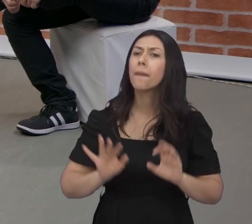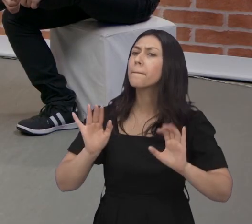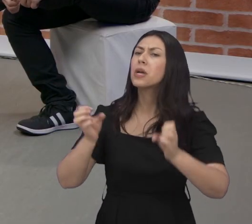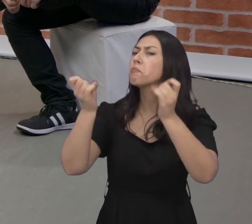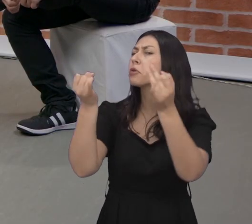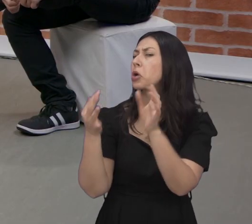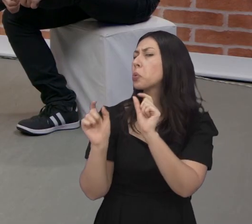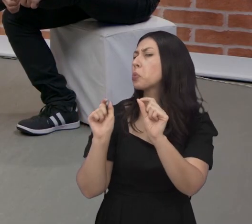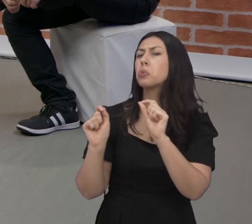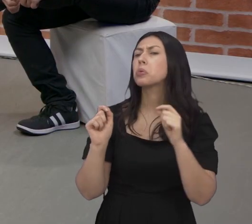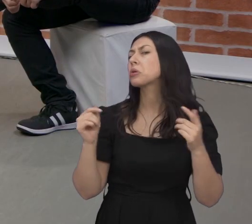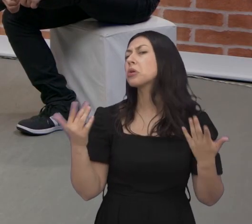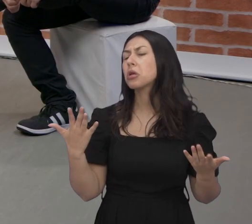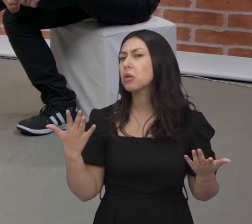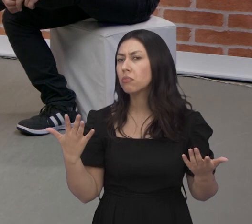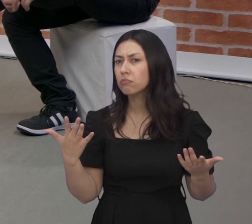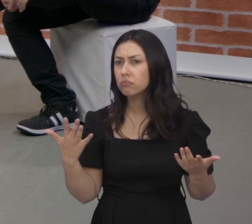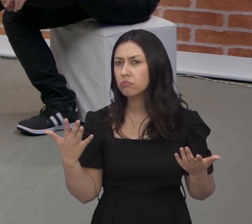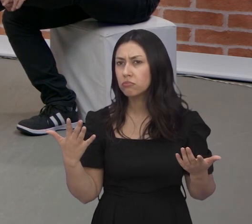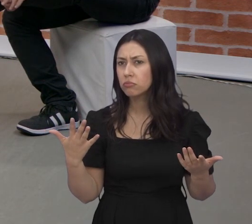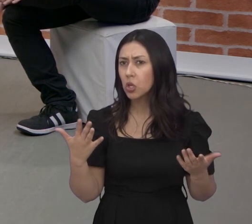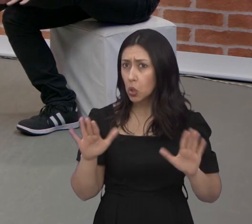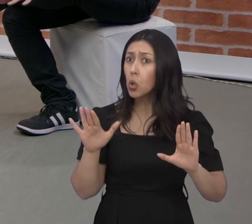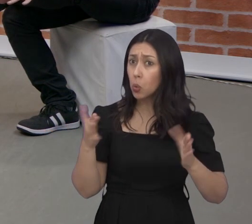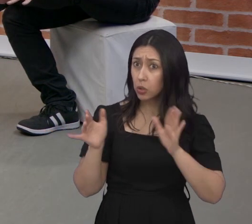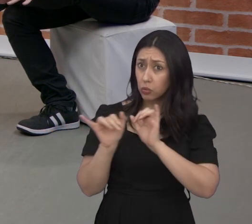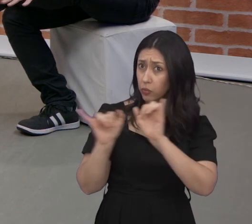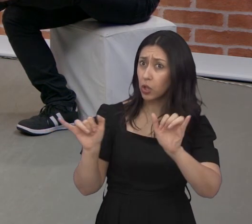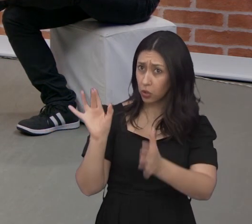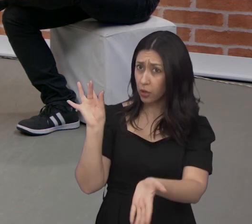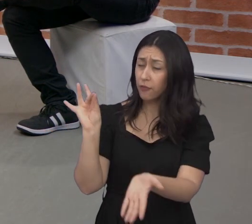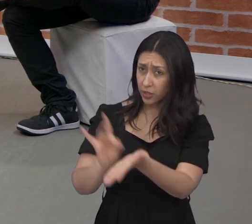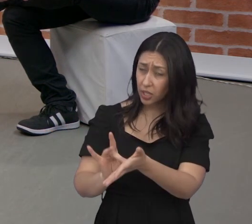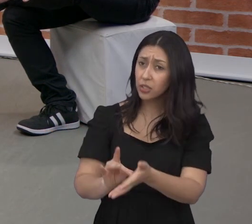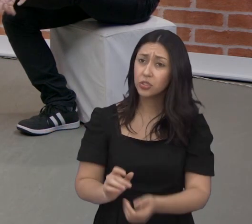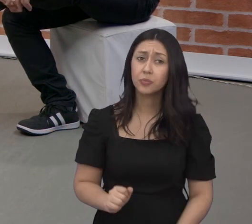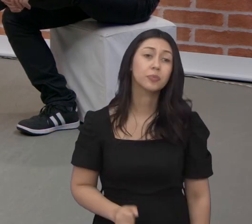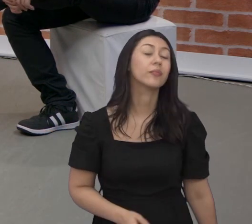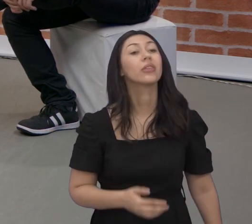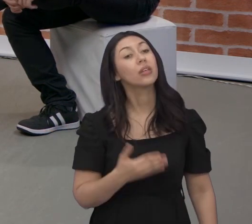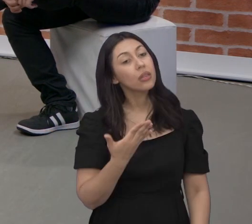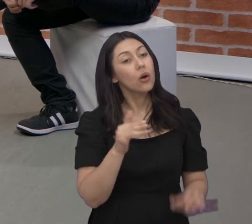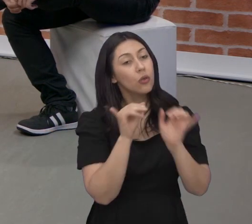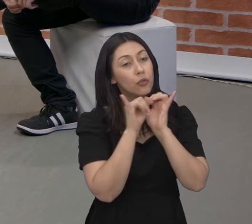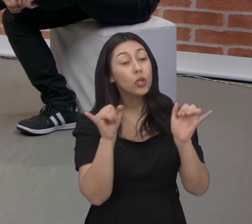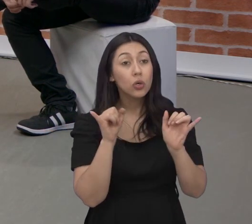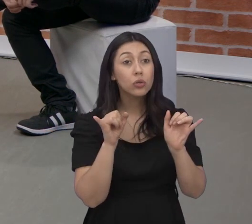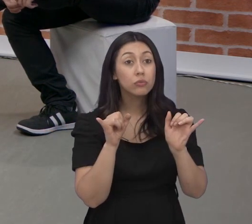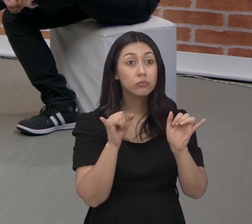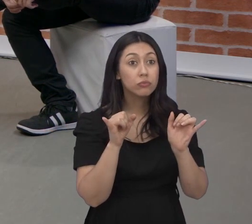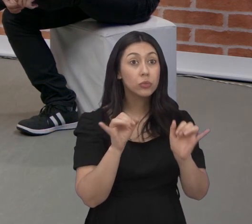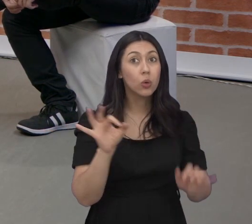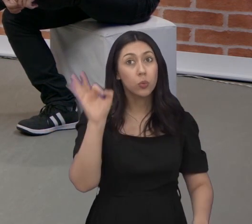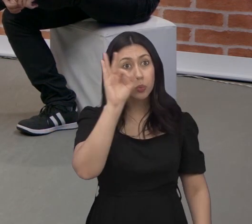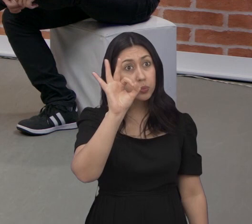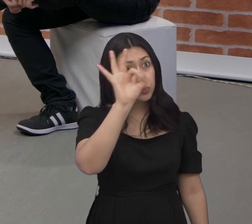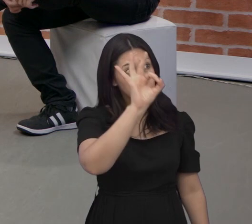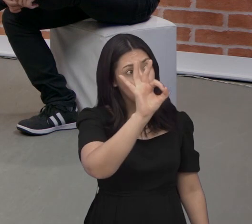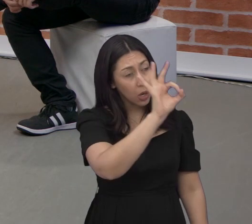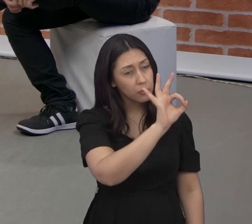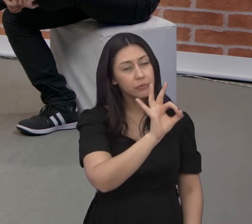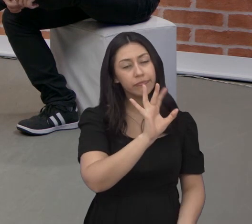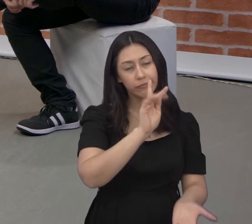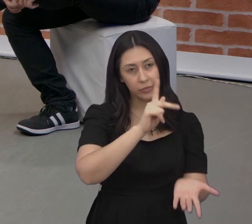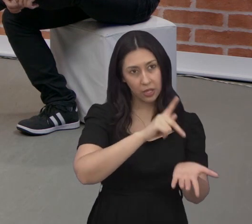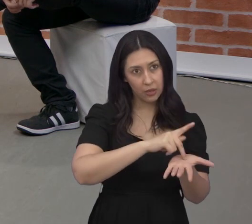foi dito a respeito disso quando eles deram o crédito, né? Realmente Sim. é real. Eles admitiram que o fenômeno OVNI é